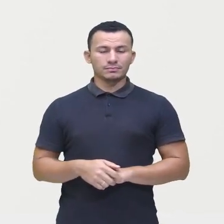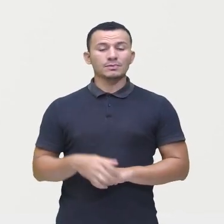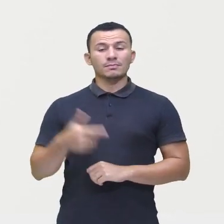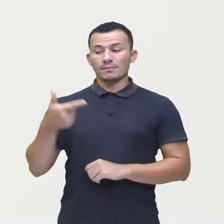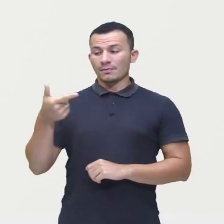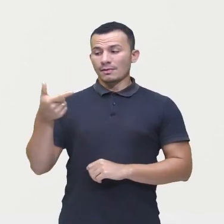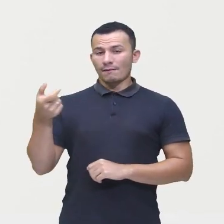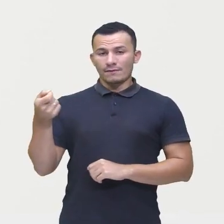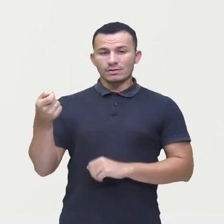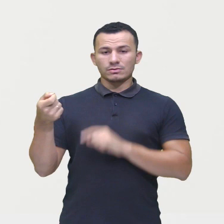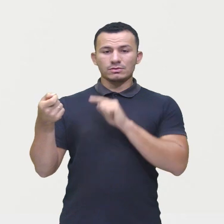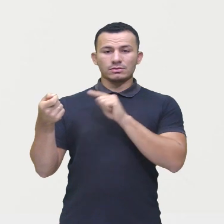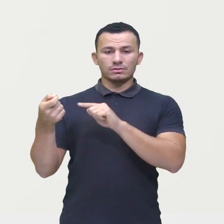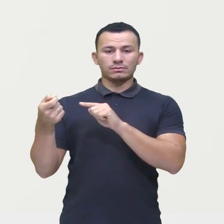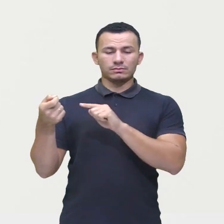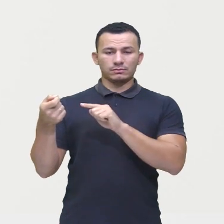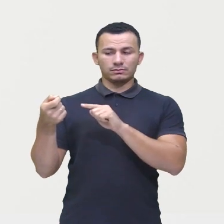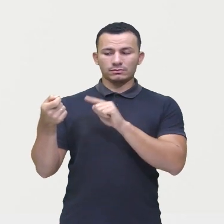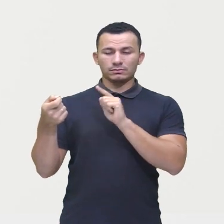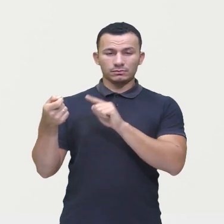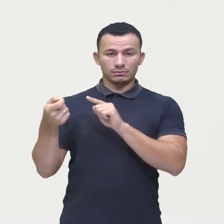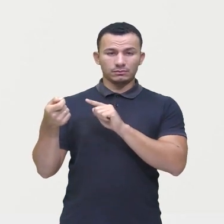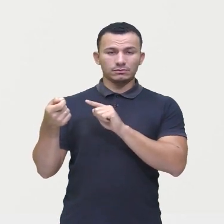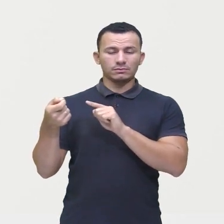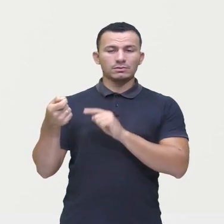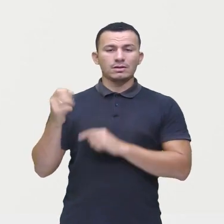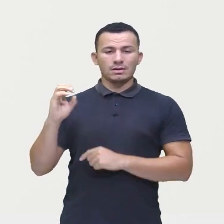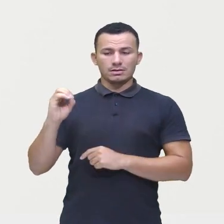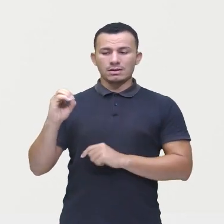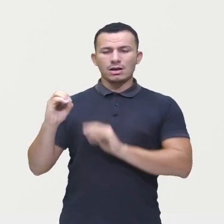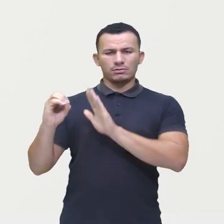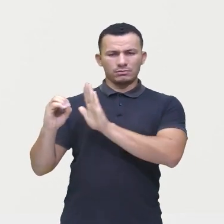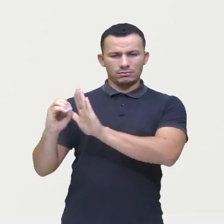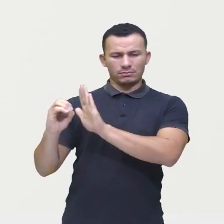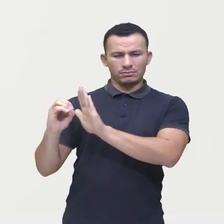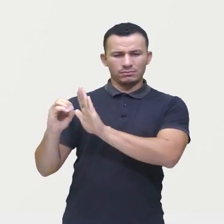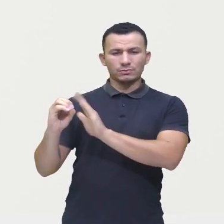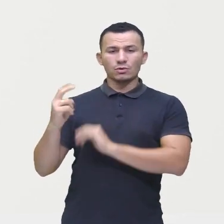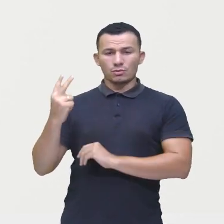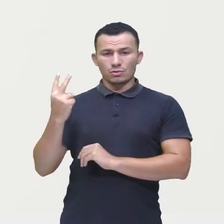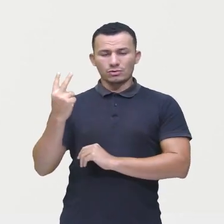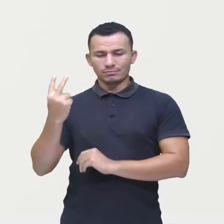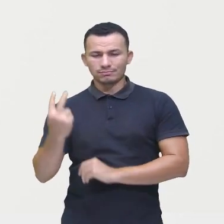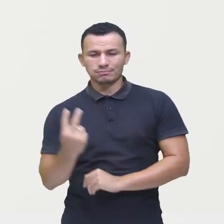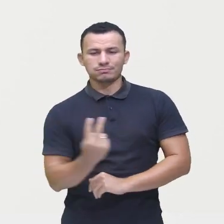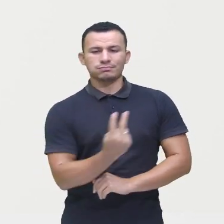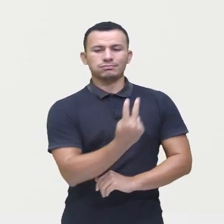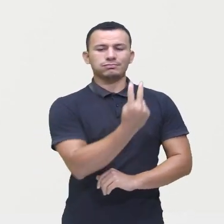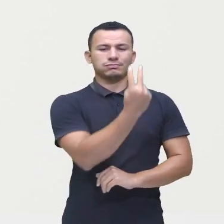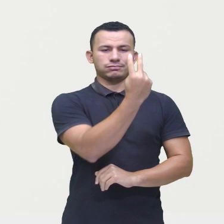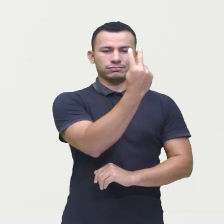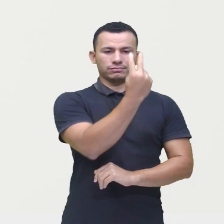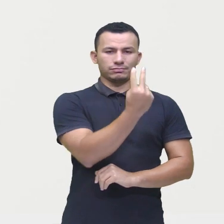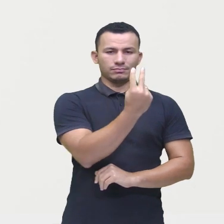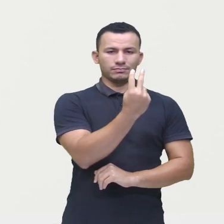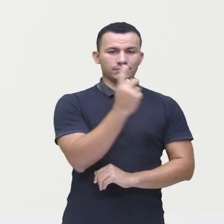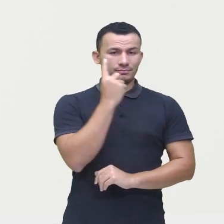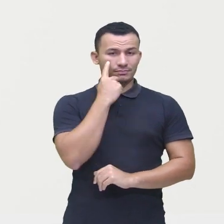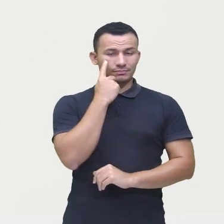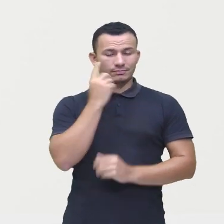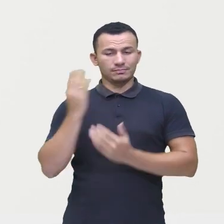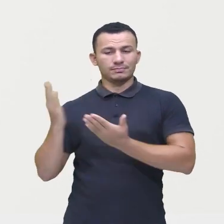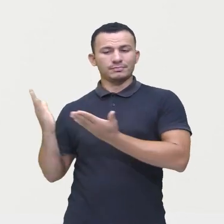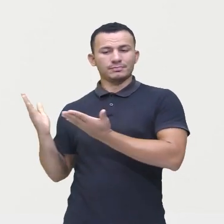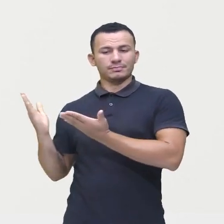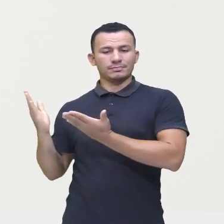20, olha aí, ó, do número 20, o 0 fica e o 2 sobe. Ok?